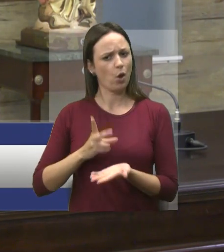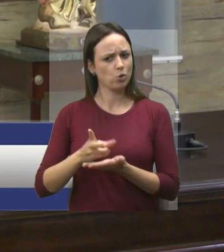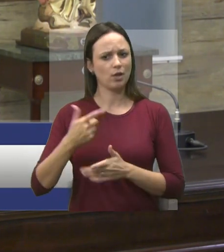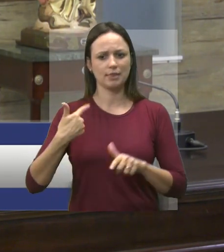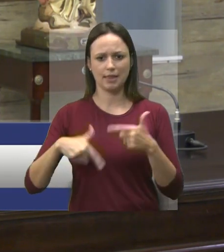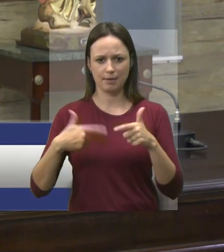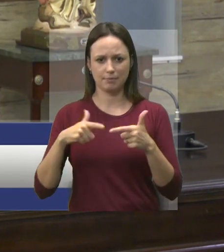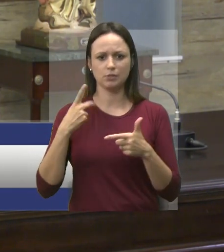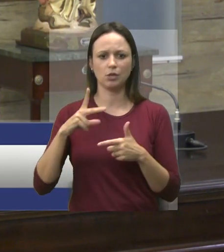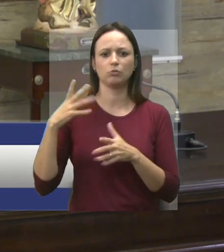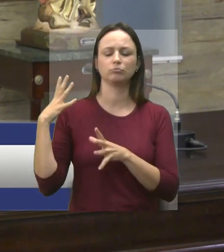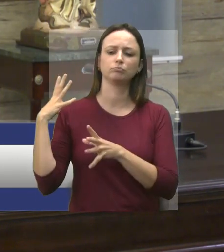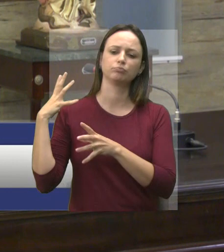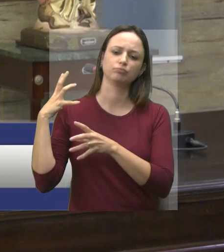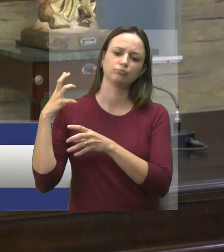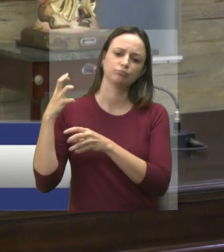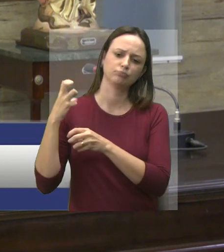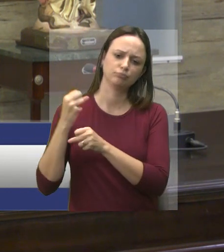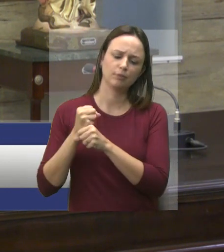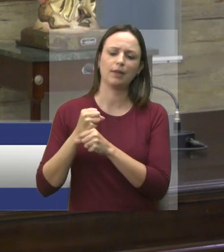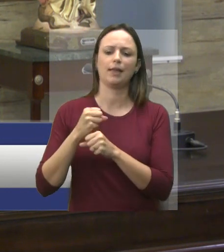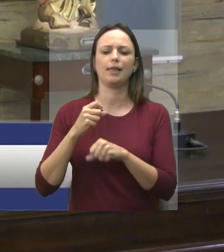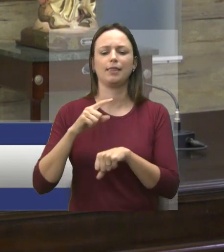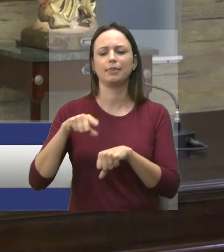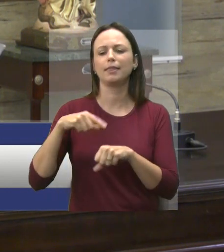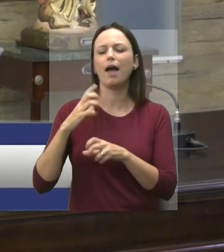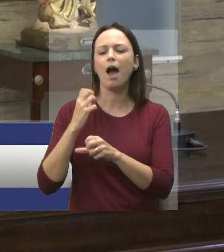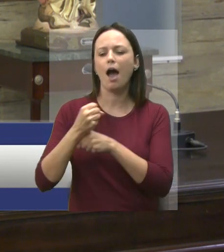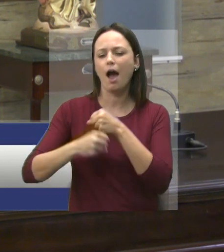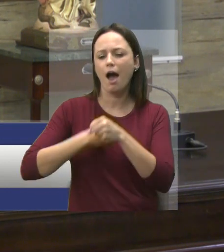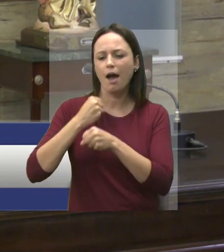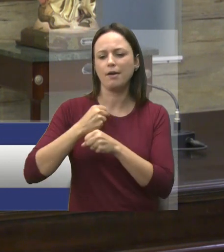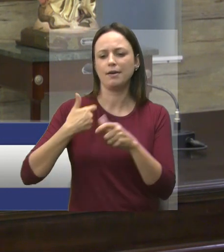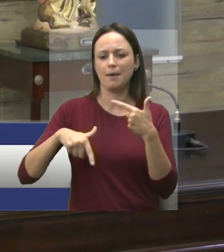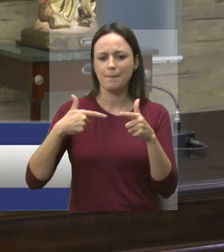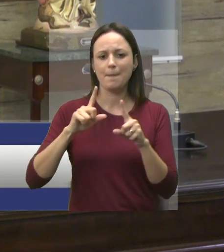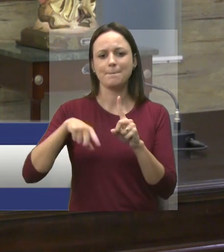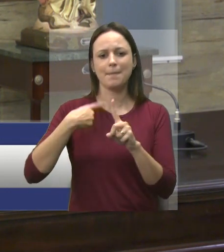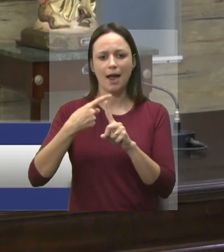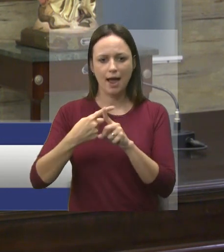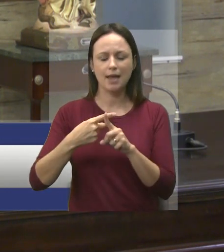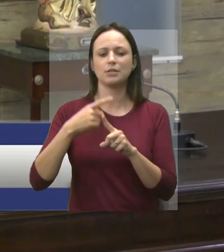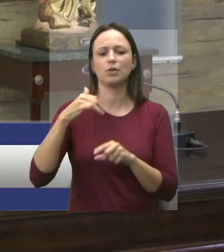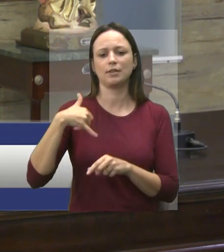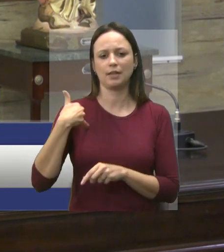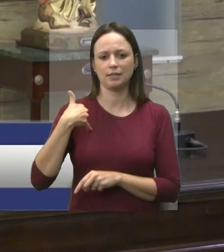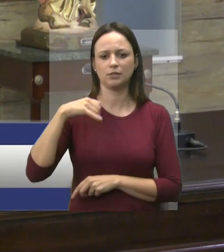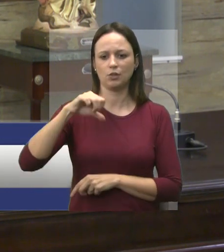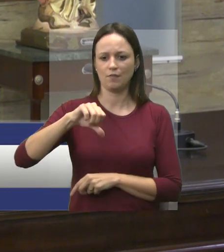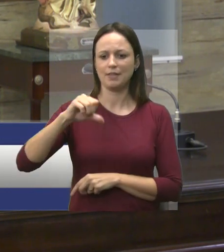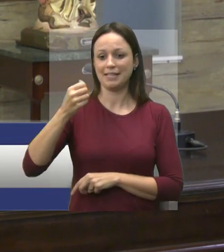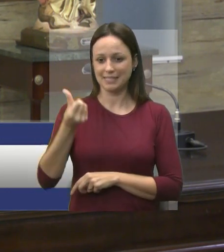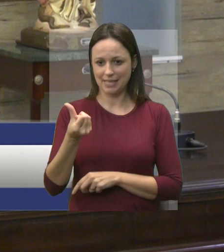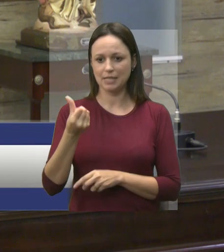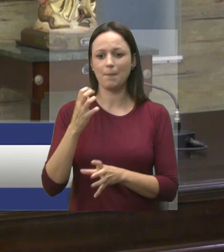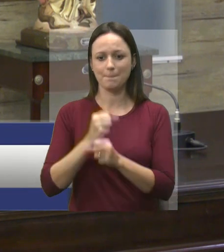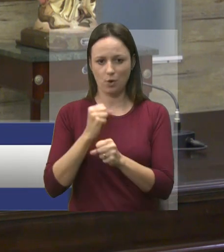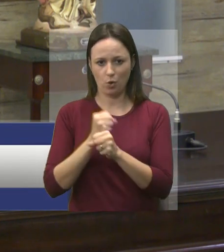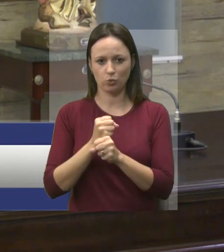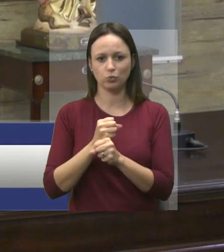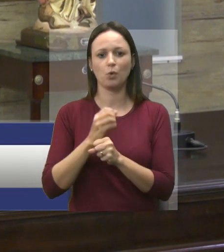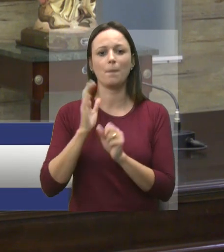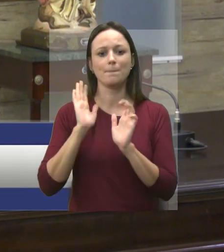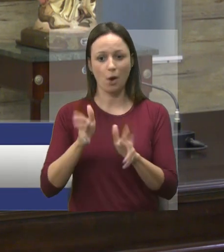de contribuição e mais a sua idade e atingir 96 pontos, você pode aposentar, mas